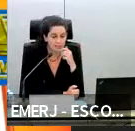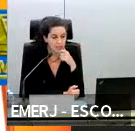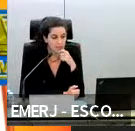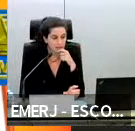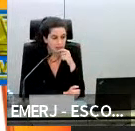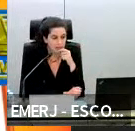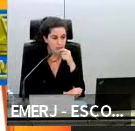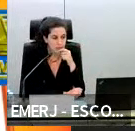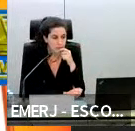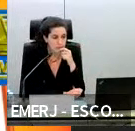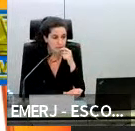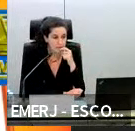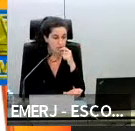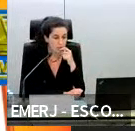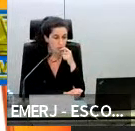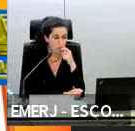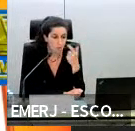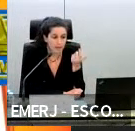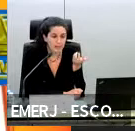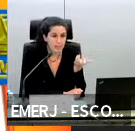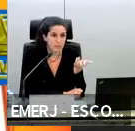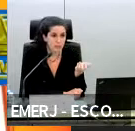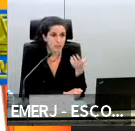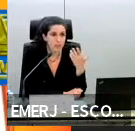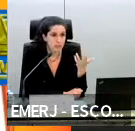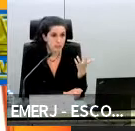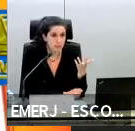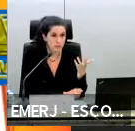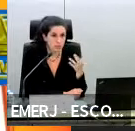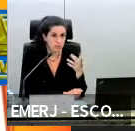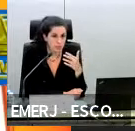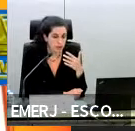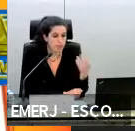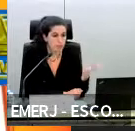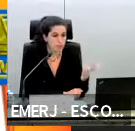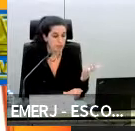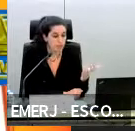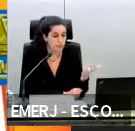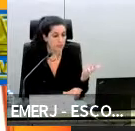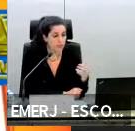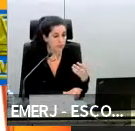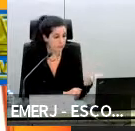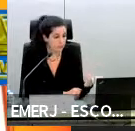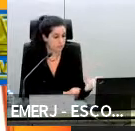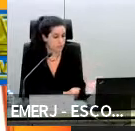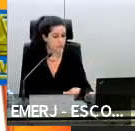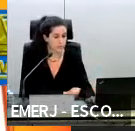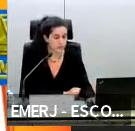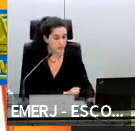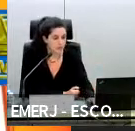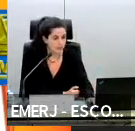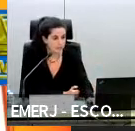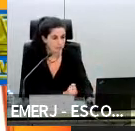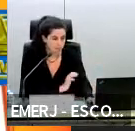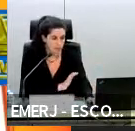aflita sobre como é que está sendo conhecido a violência contra a mulher no momento de pandemia. Sabemos